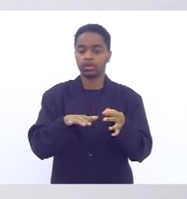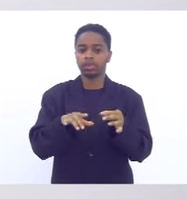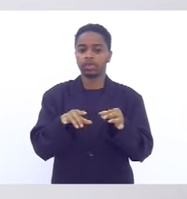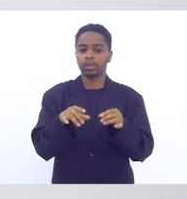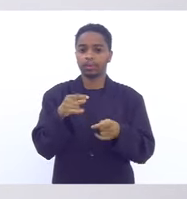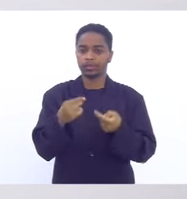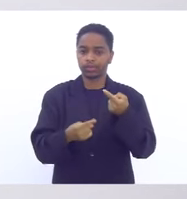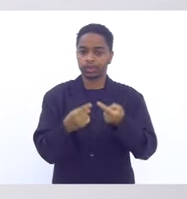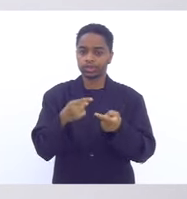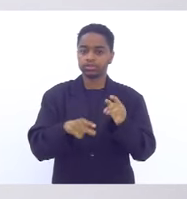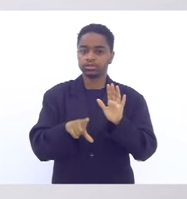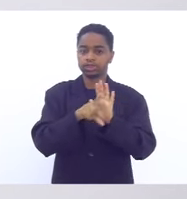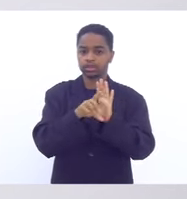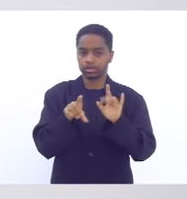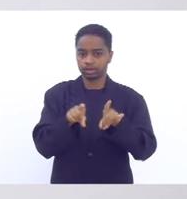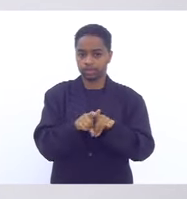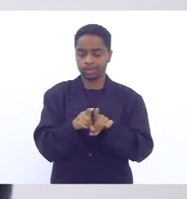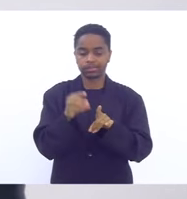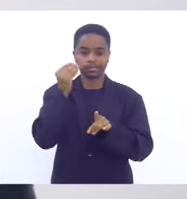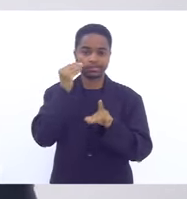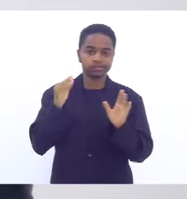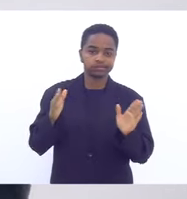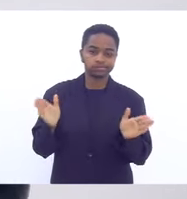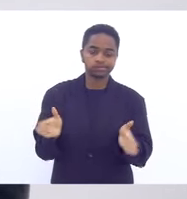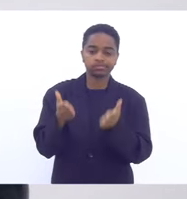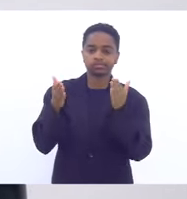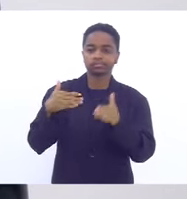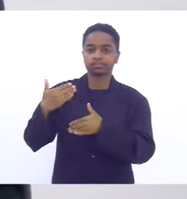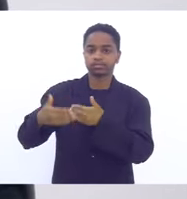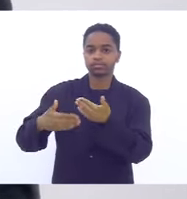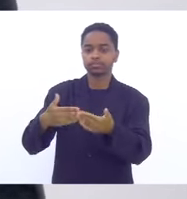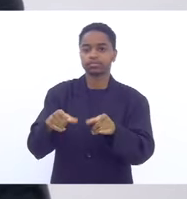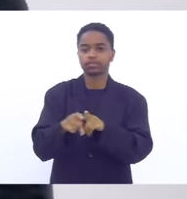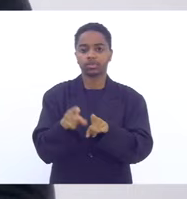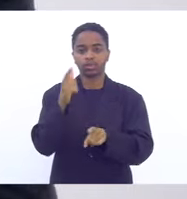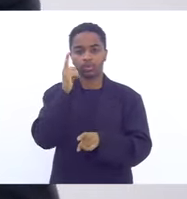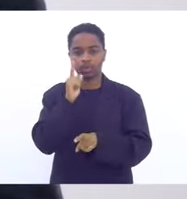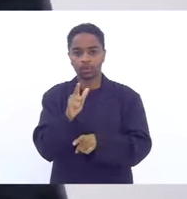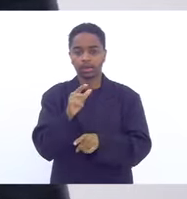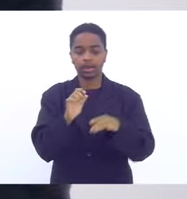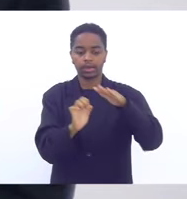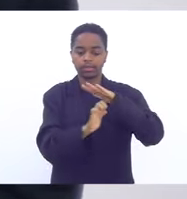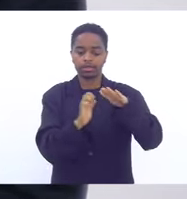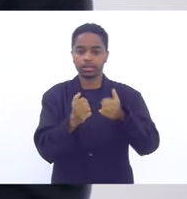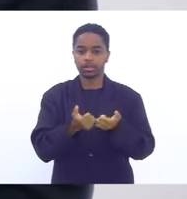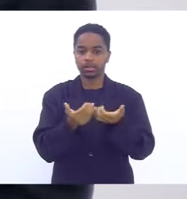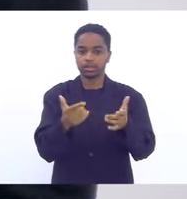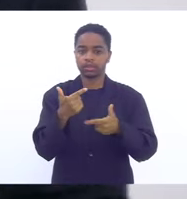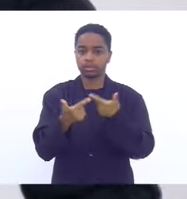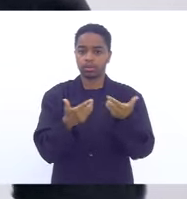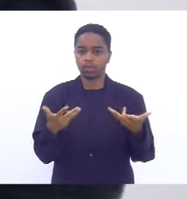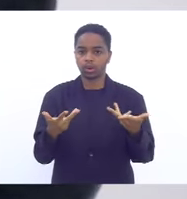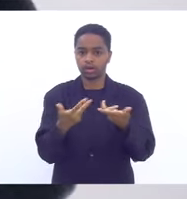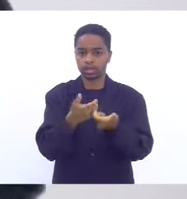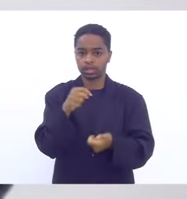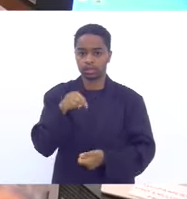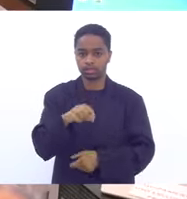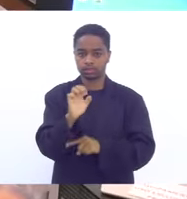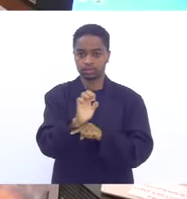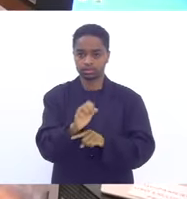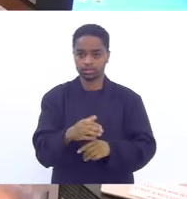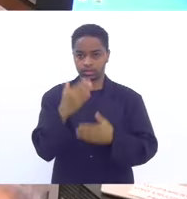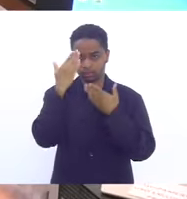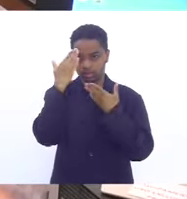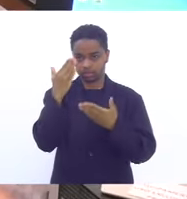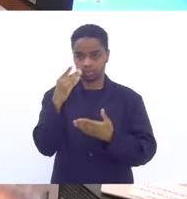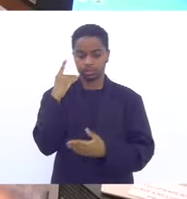que essa ação prospere e que a gente possa ter, de fato, uma companhia que preste serviço de qualidade para o nosso Estado. Obrigado, deputado Vitor